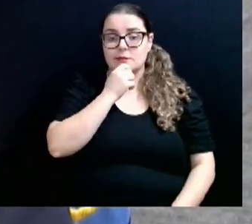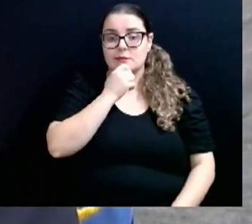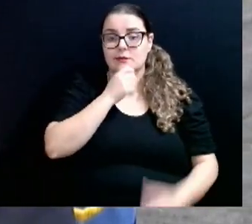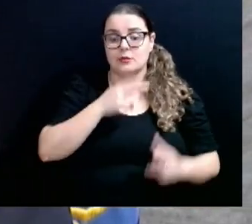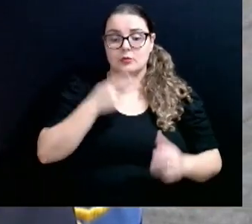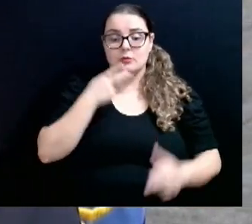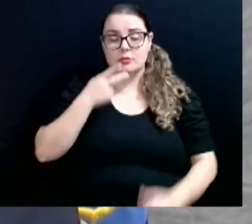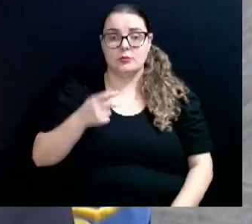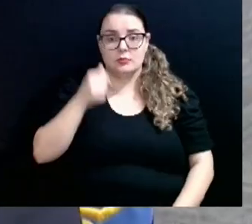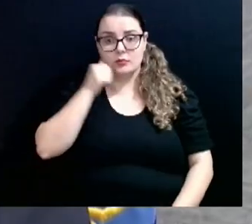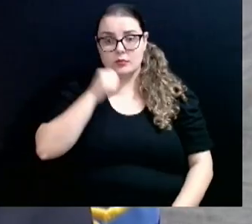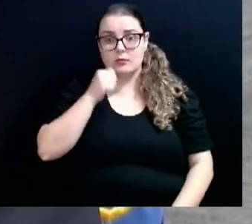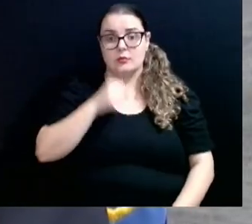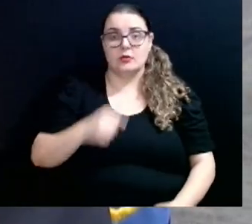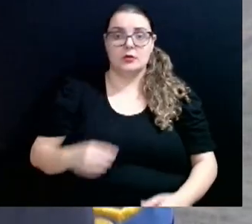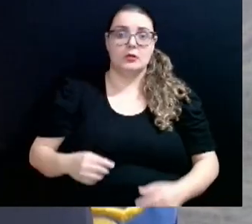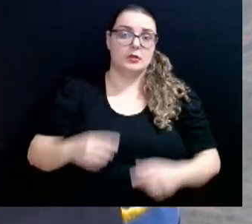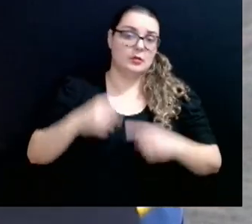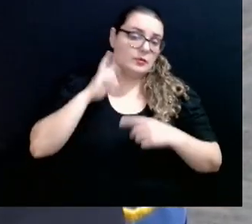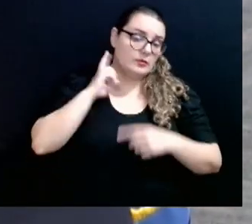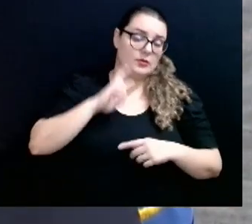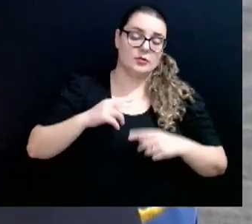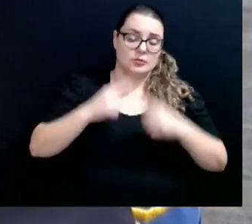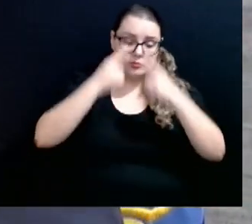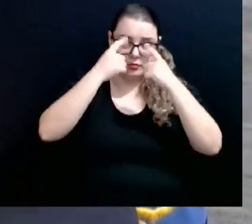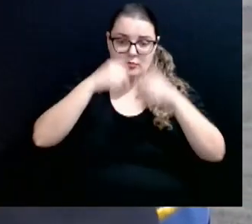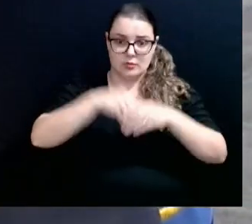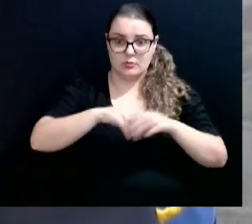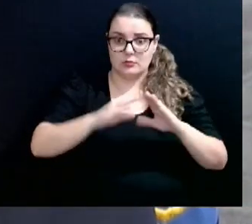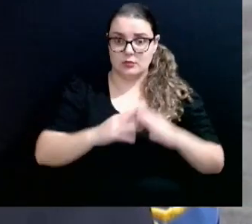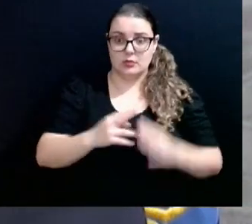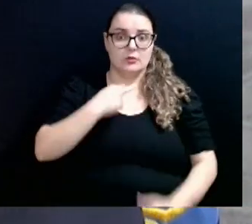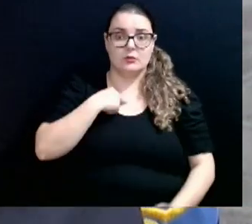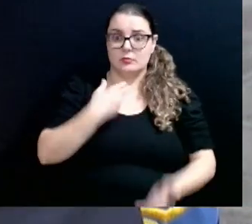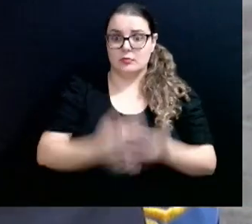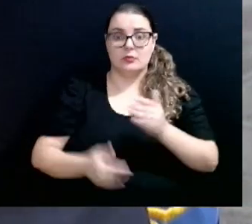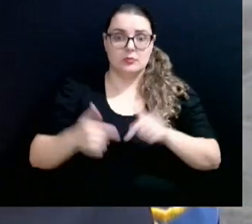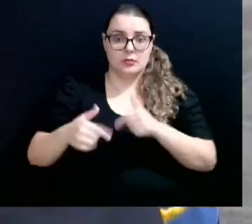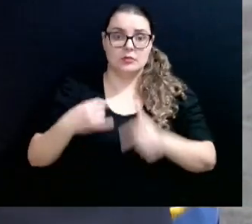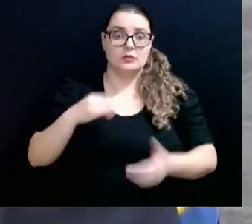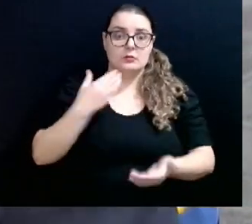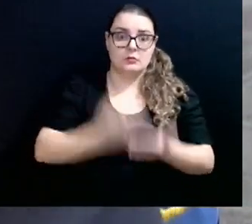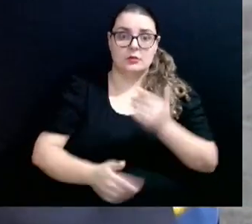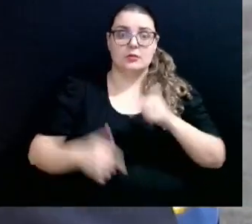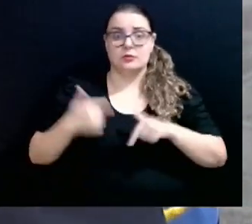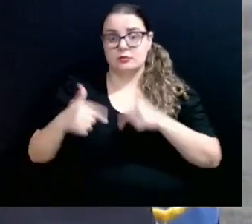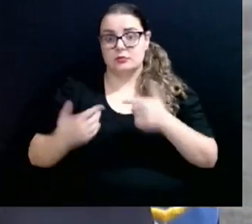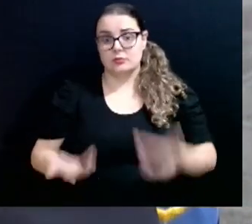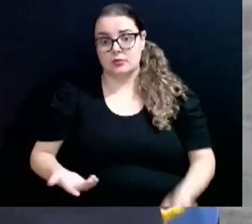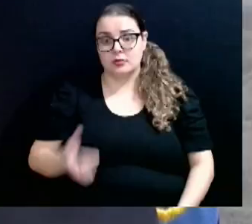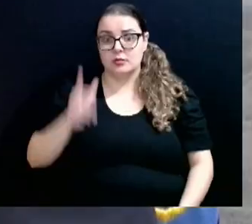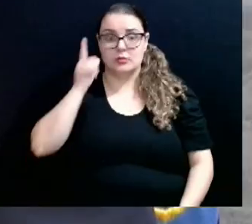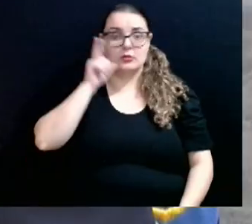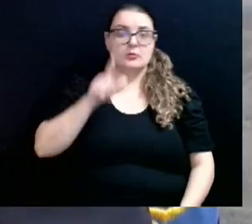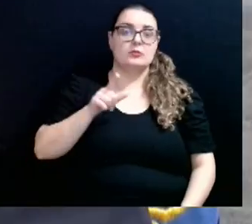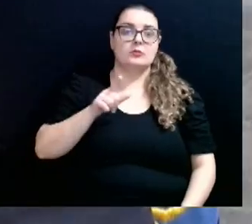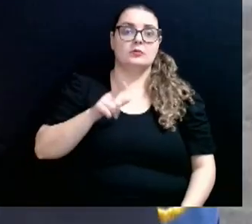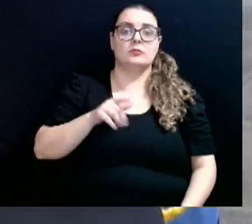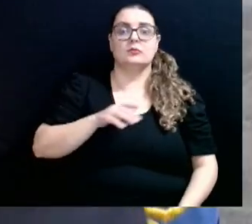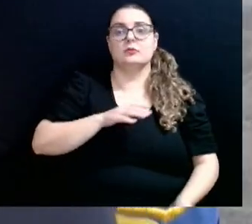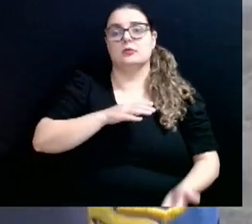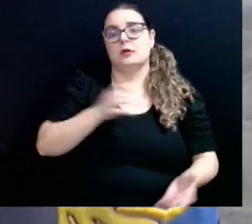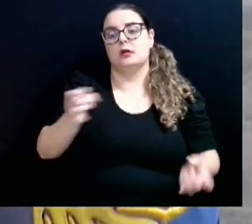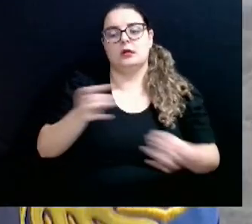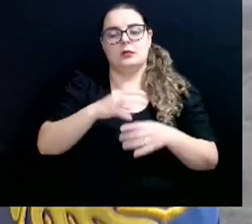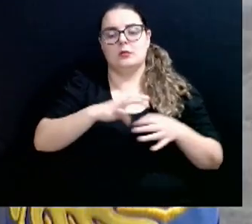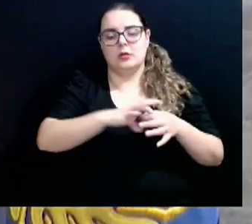vítima de violência doméstica, ela não pode perder o emprego, porque se ela perde o emprego, ela não consegue sair daquele ciclo da violência. Então, também